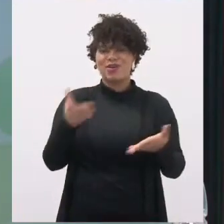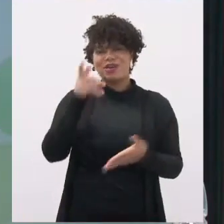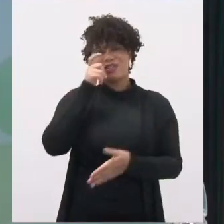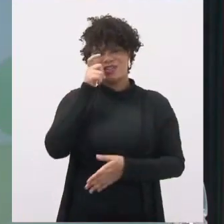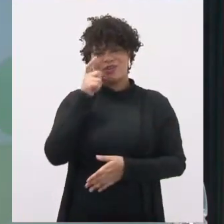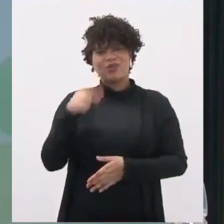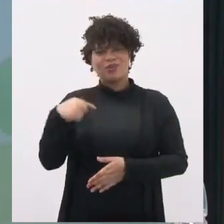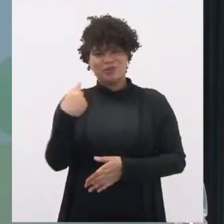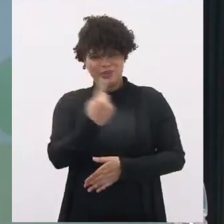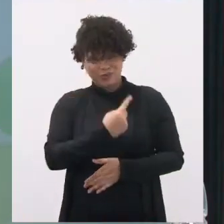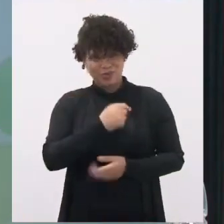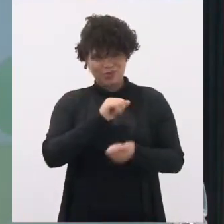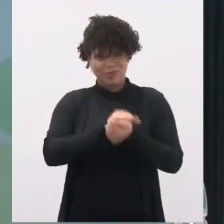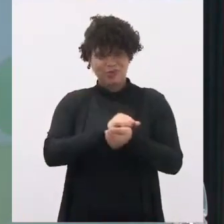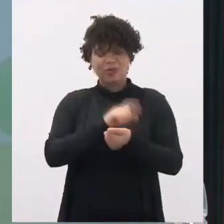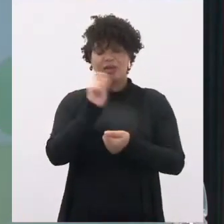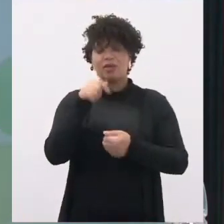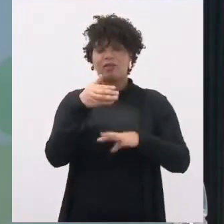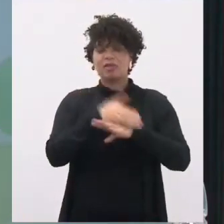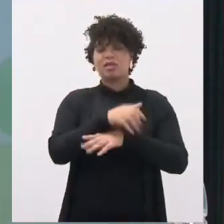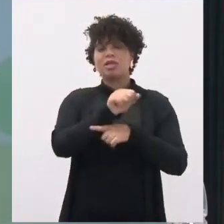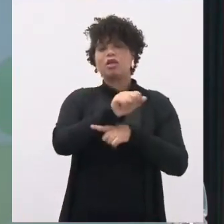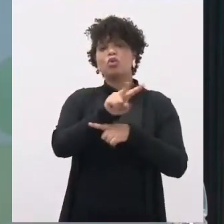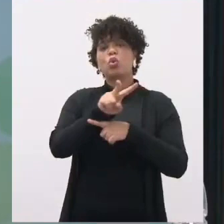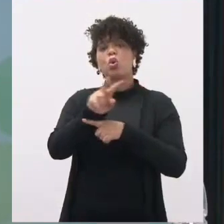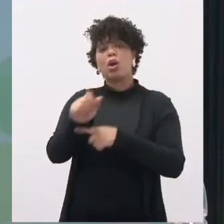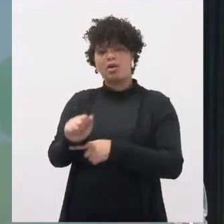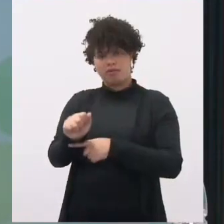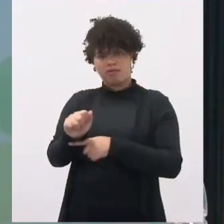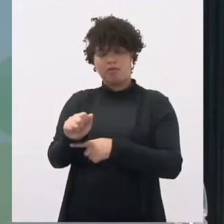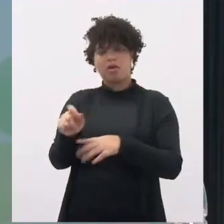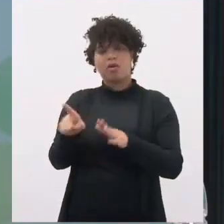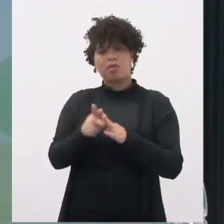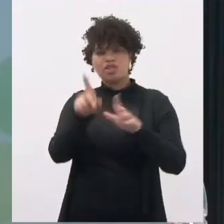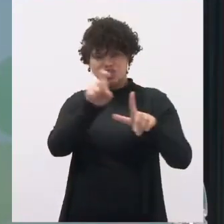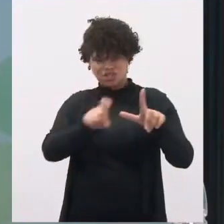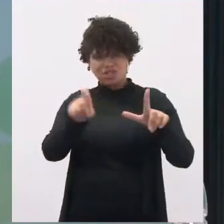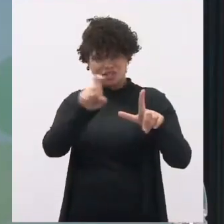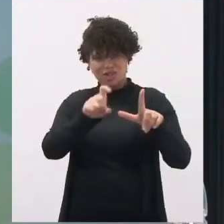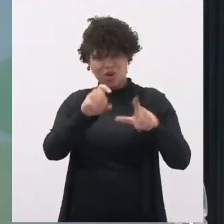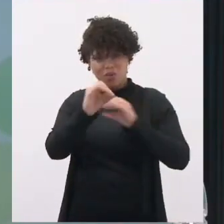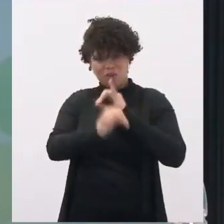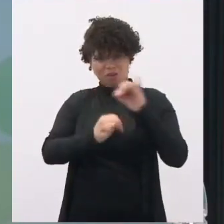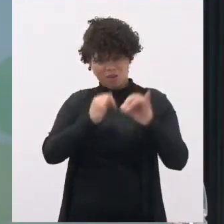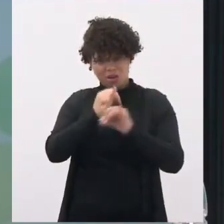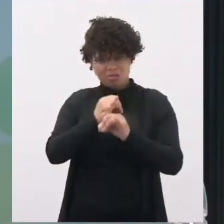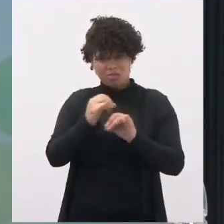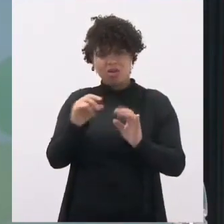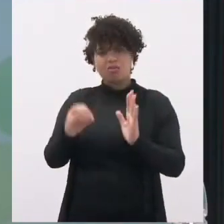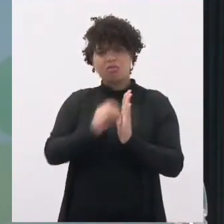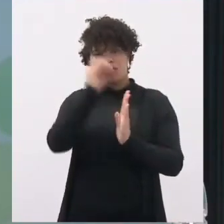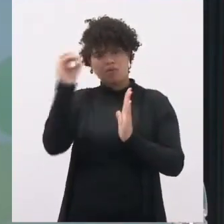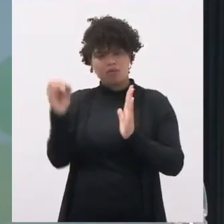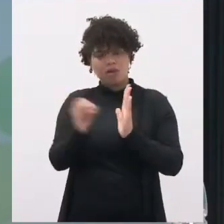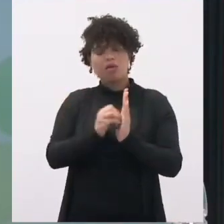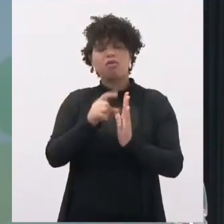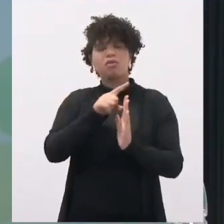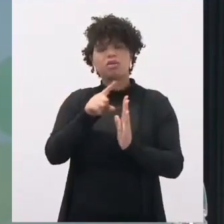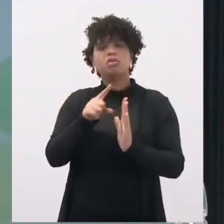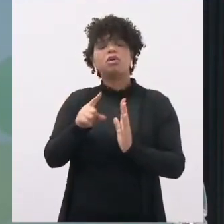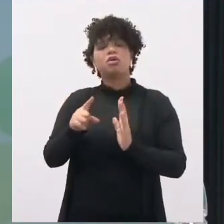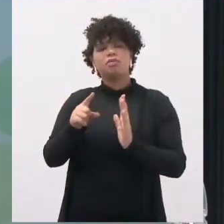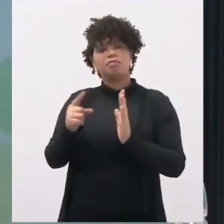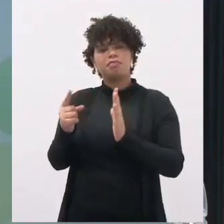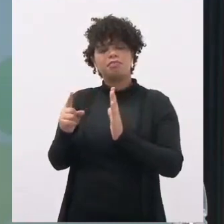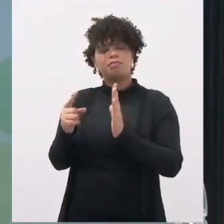junto com a gente, você vai entrar lá no seu AVA, né, no seu AVA EFAP, responder algumas questões avaliativas referente ao que a